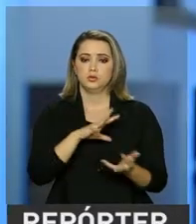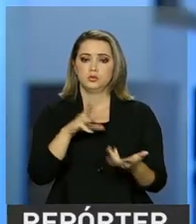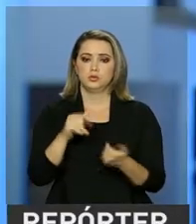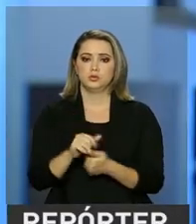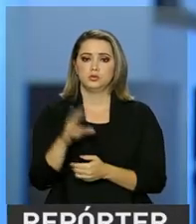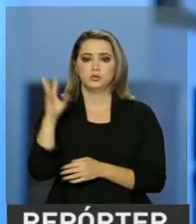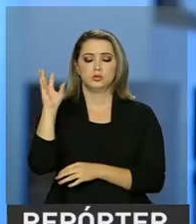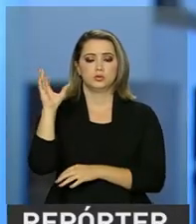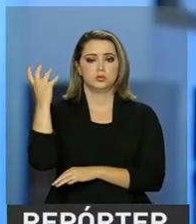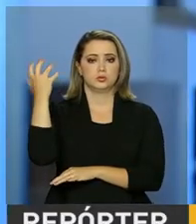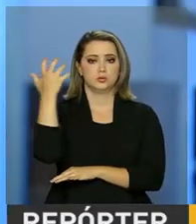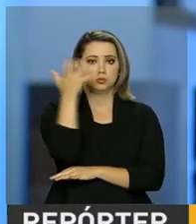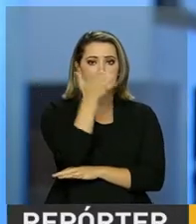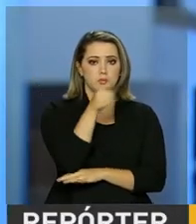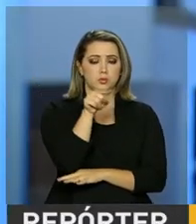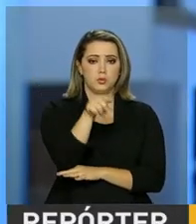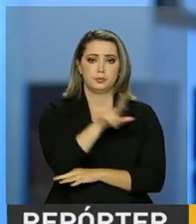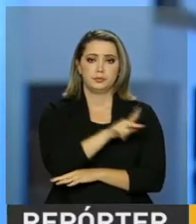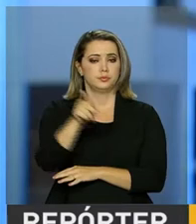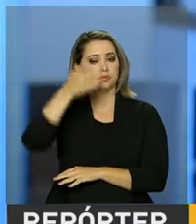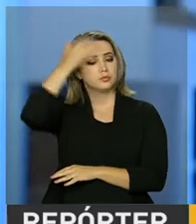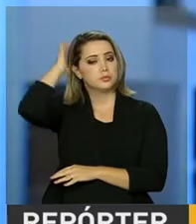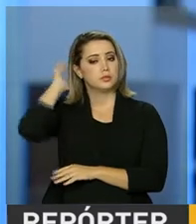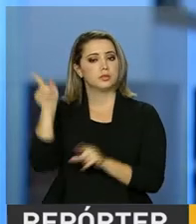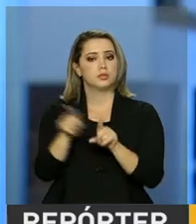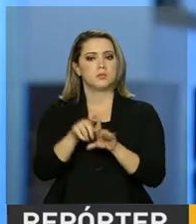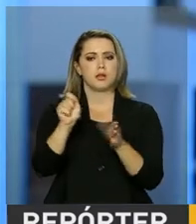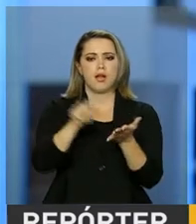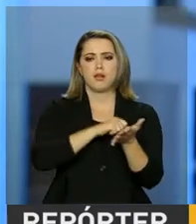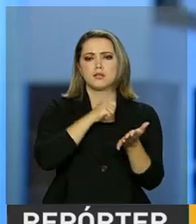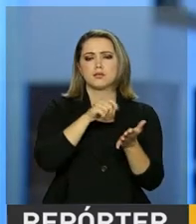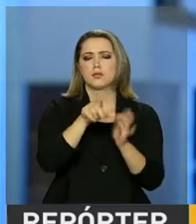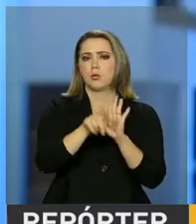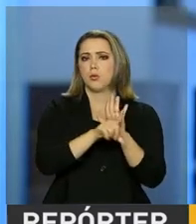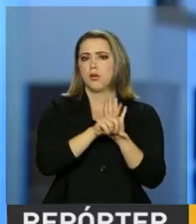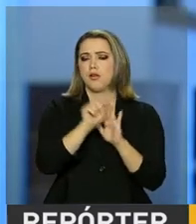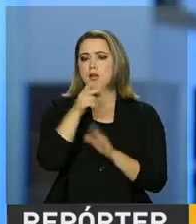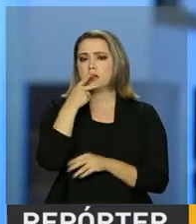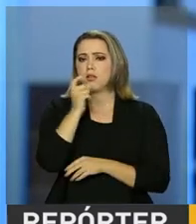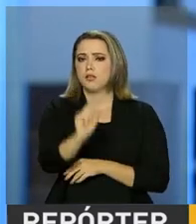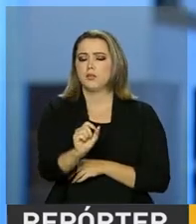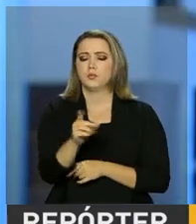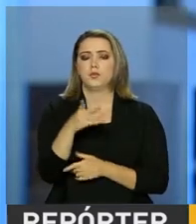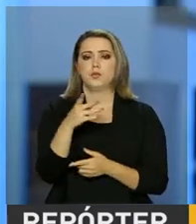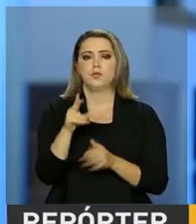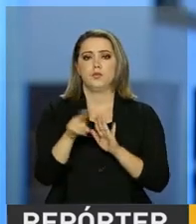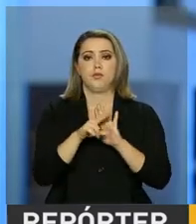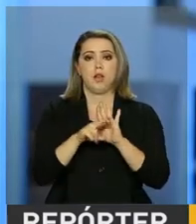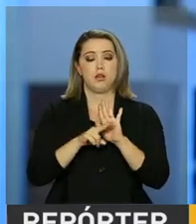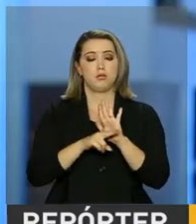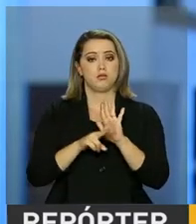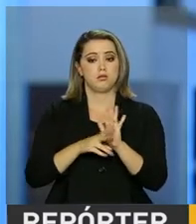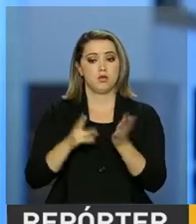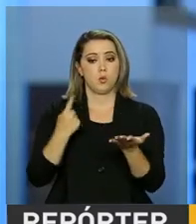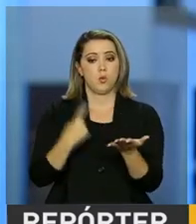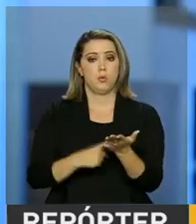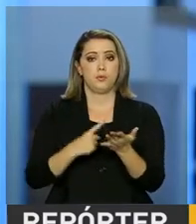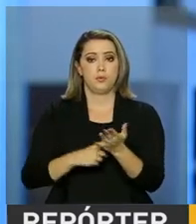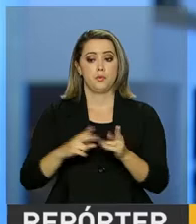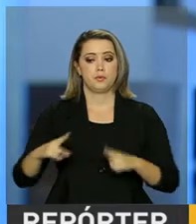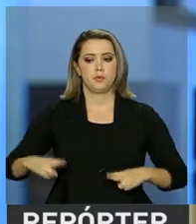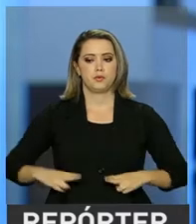meio ambiente o presidente michel temer também assinou um decreto regulamentando o acordo de paris sobre a mudança do clima